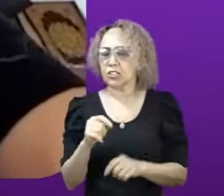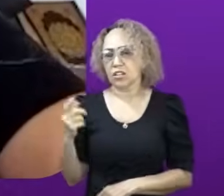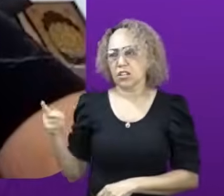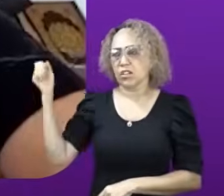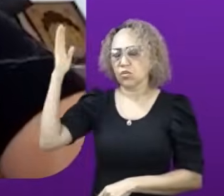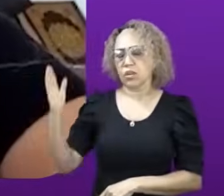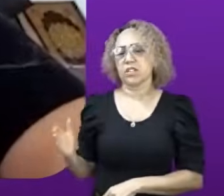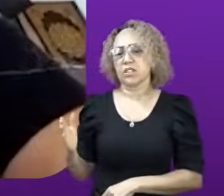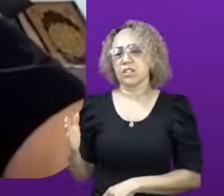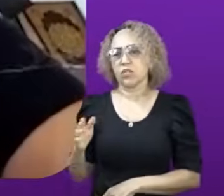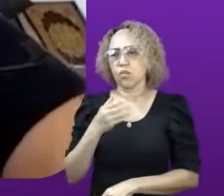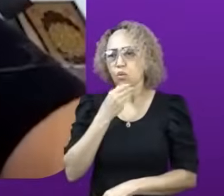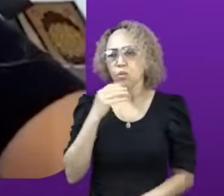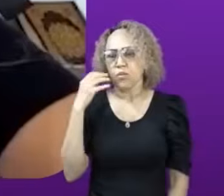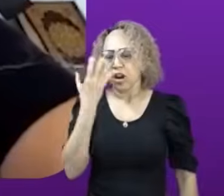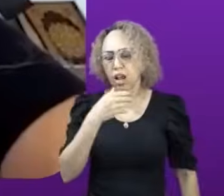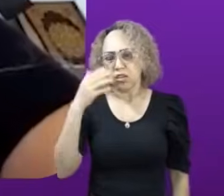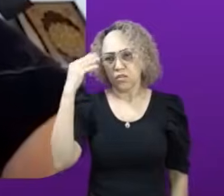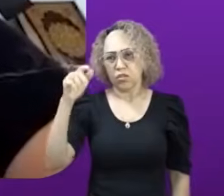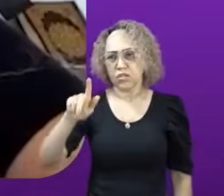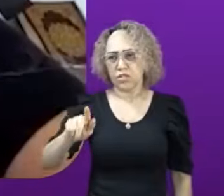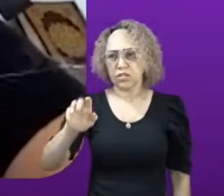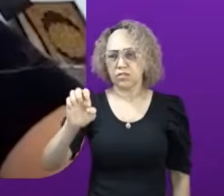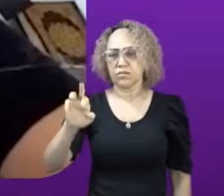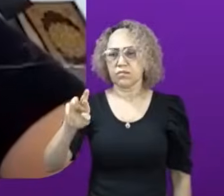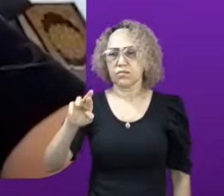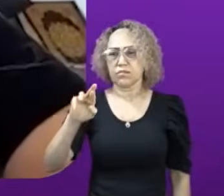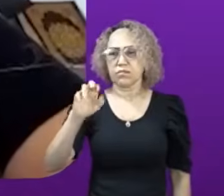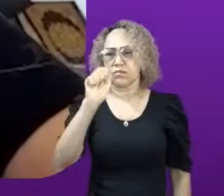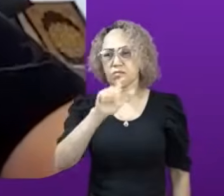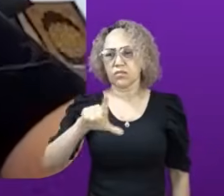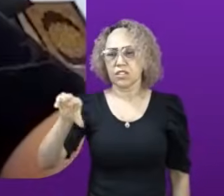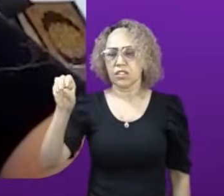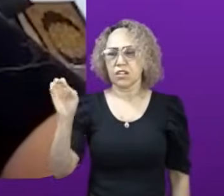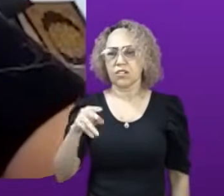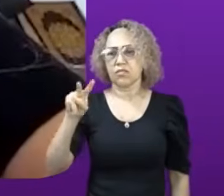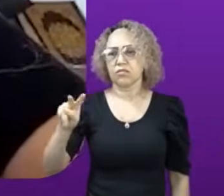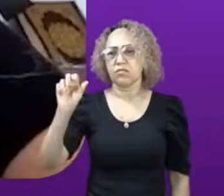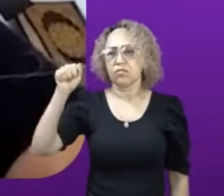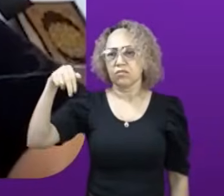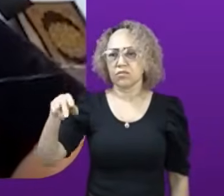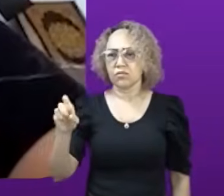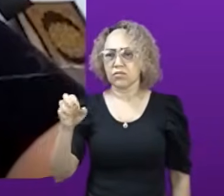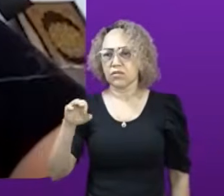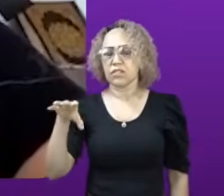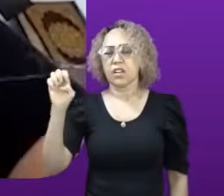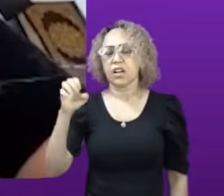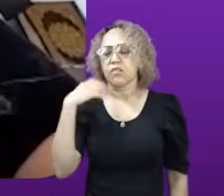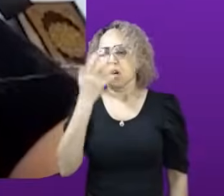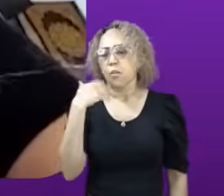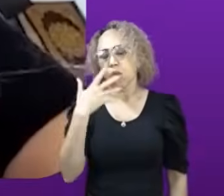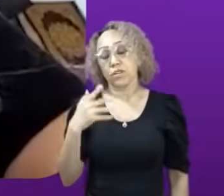maravilhosas. E o projeto Graças à la Vida foi um espetáculo